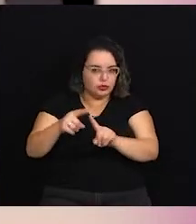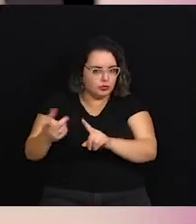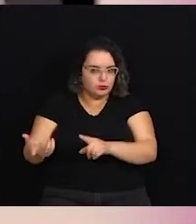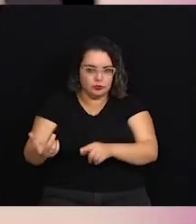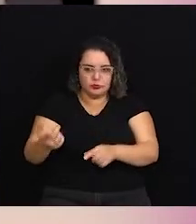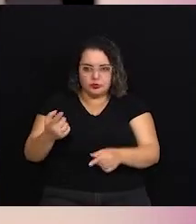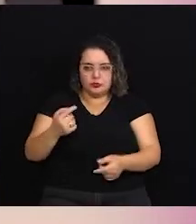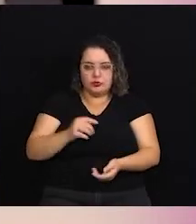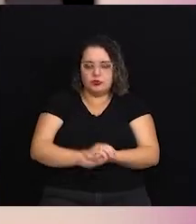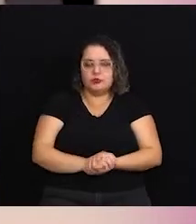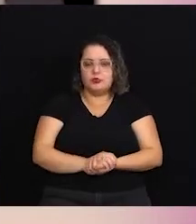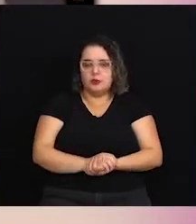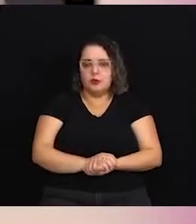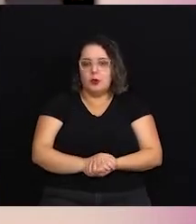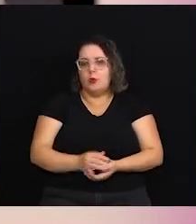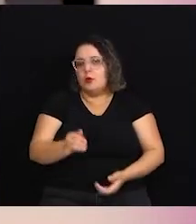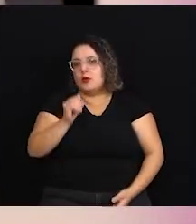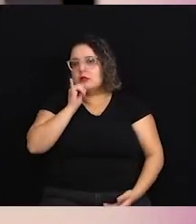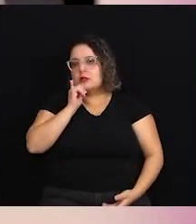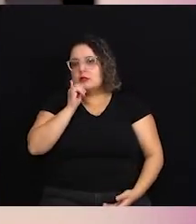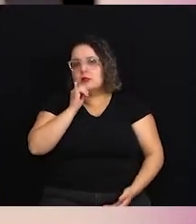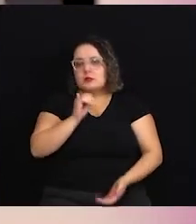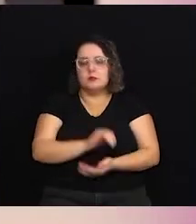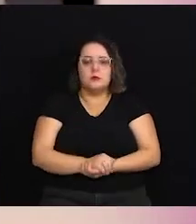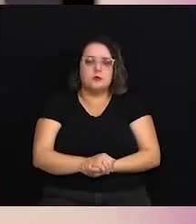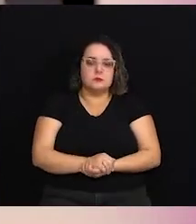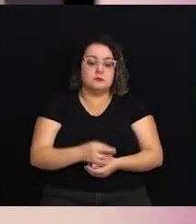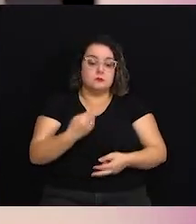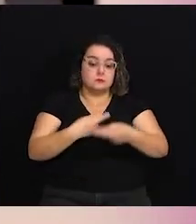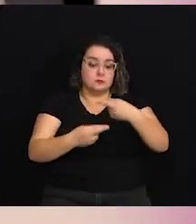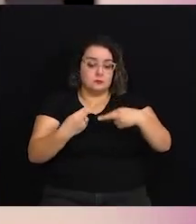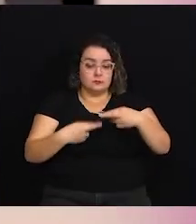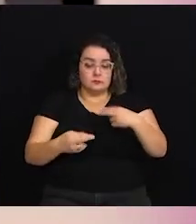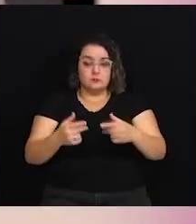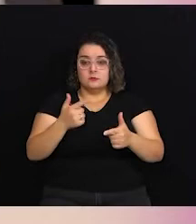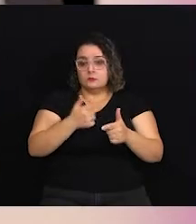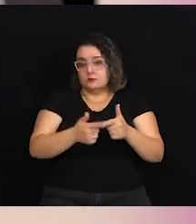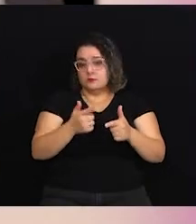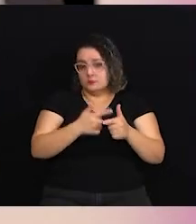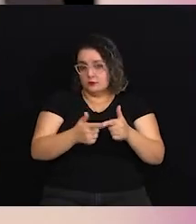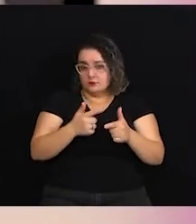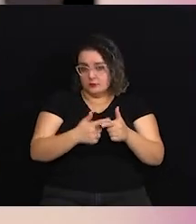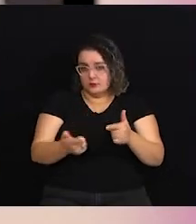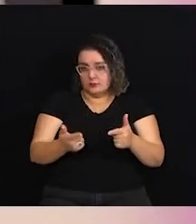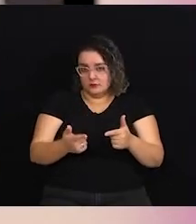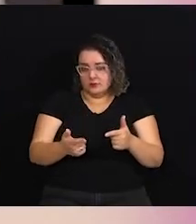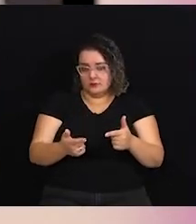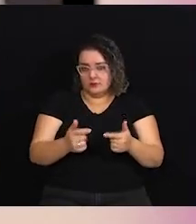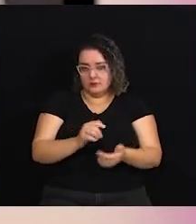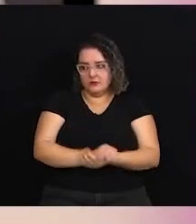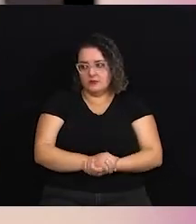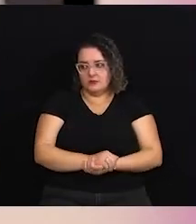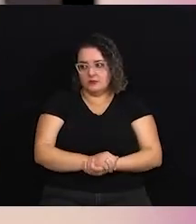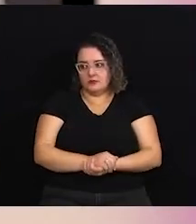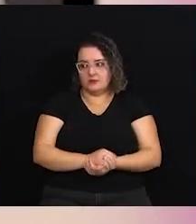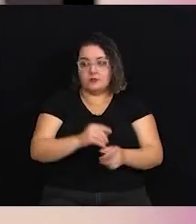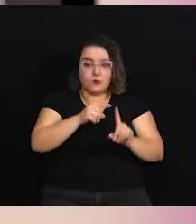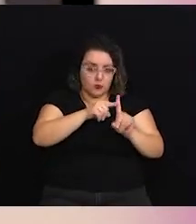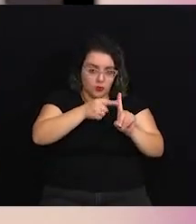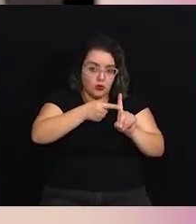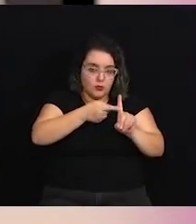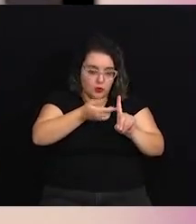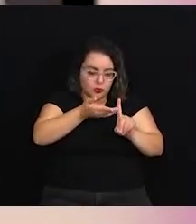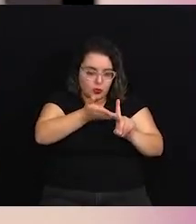causas é essas que podem estar relacionado também com problemas durante o trabalho de parto